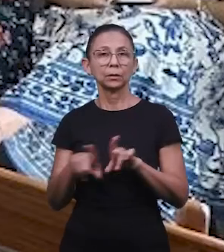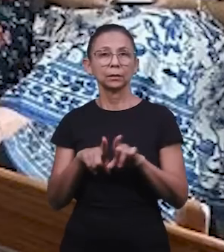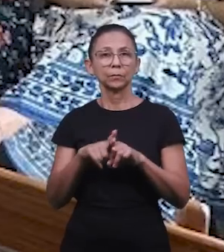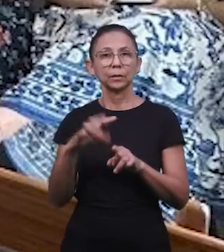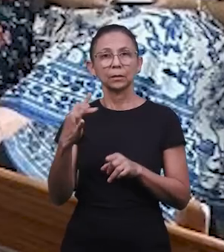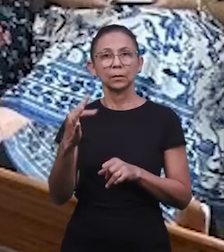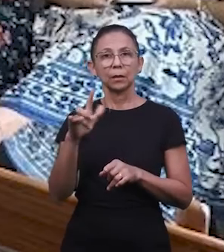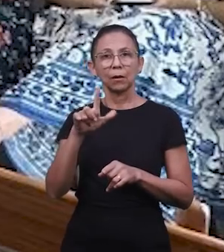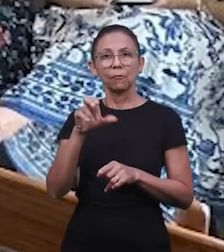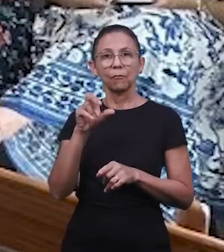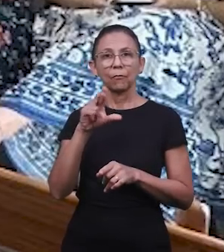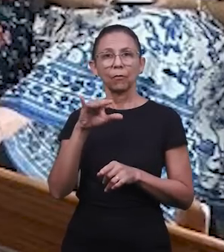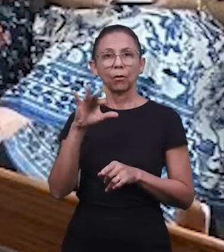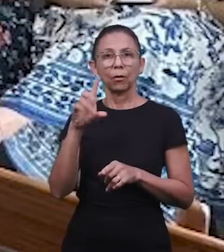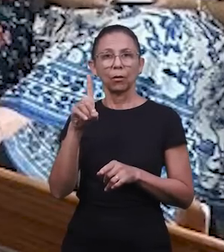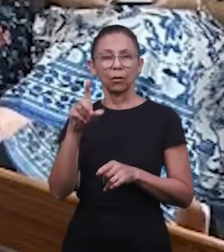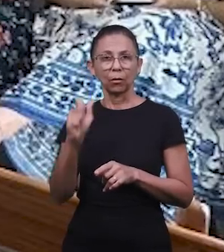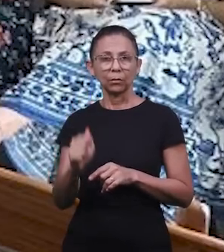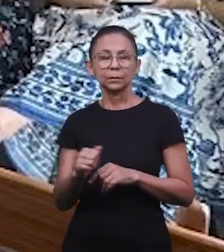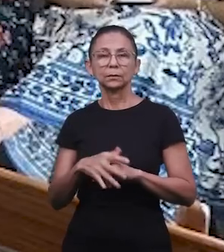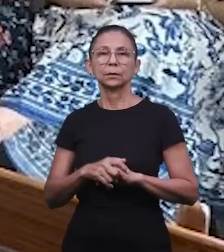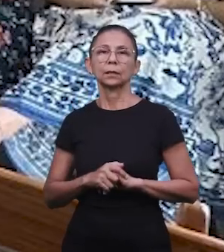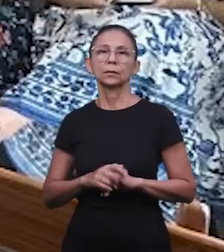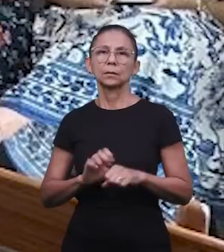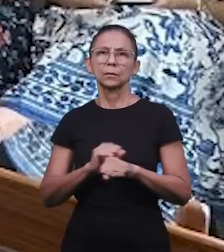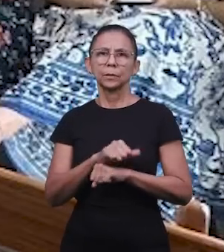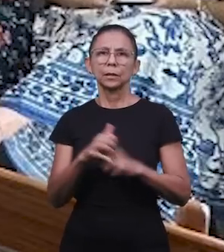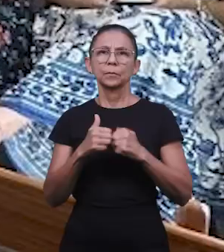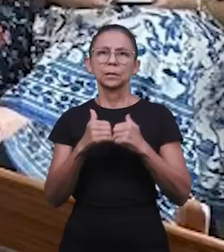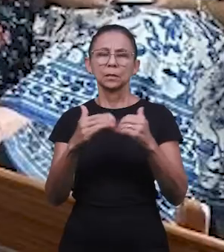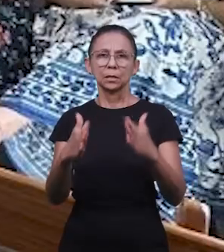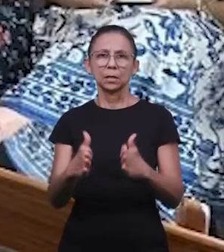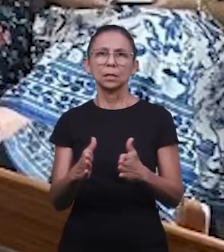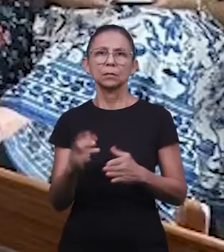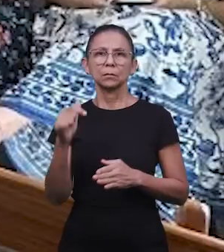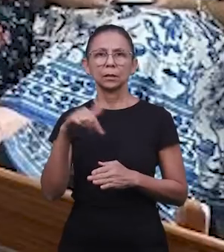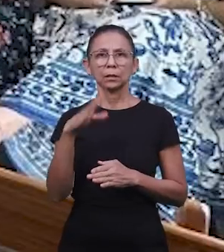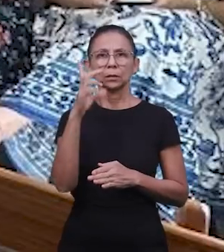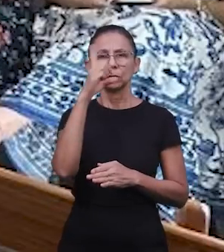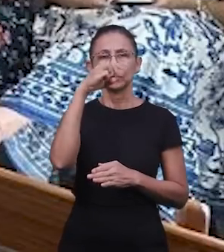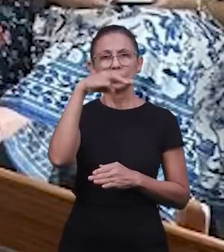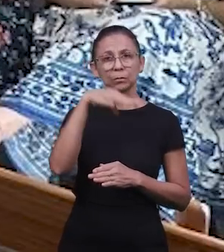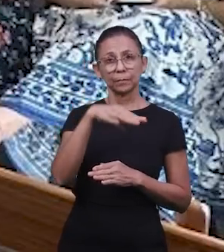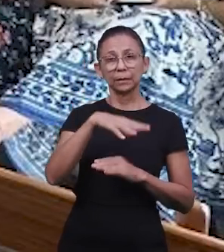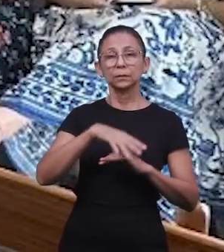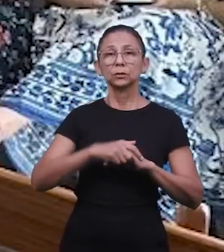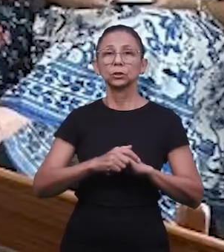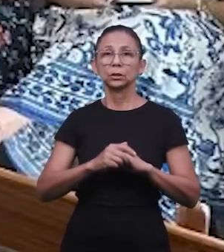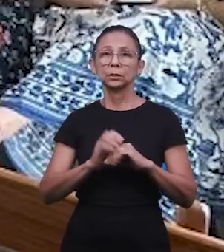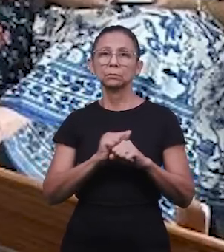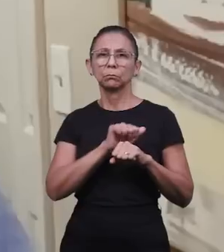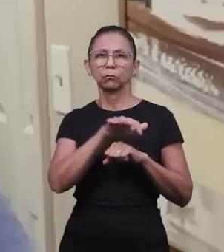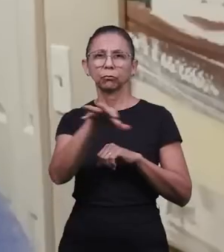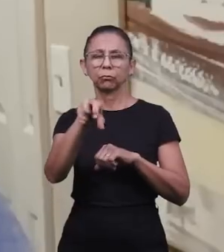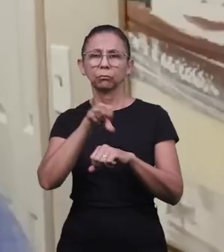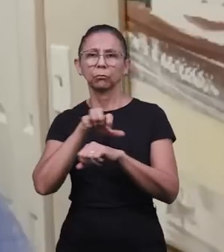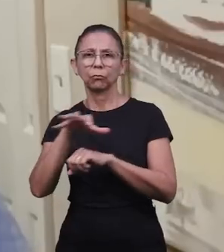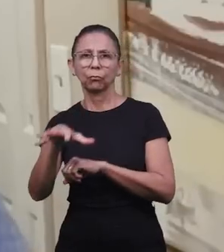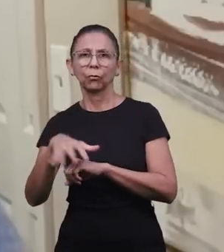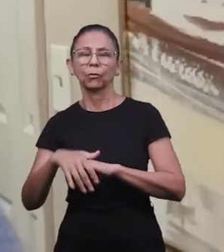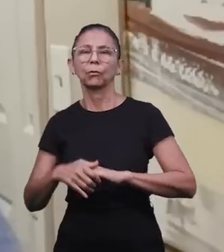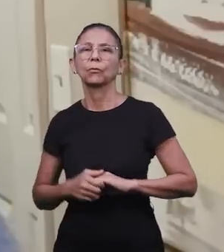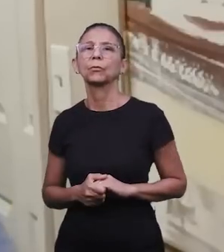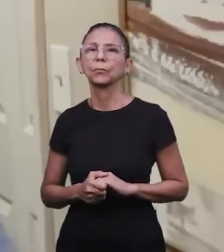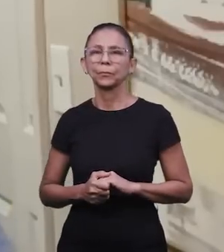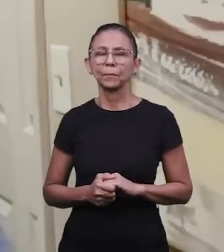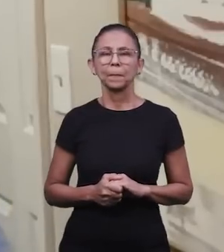seminário de principiantes foi transmitido do Manaim de Domingos Martins para um grupo de 62 irmãos na ICM de Orlando, sob o ministério do